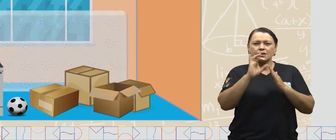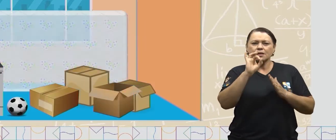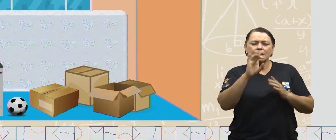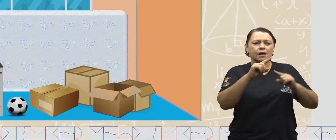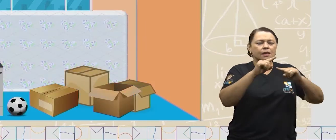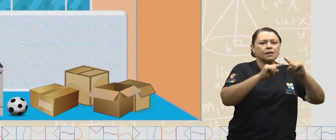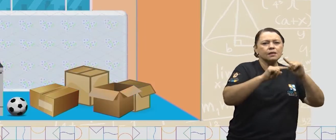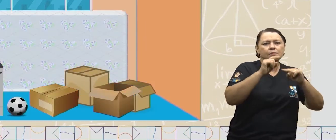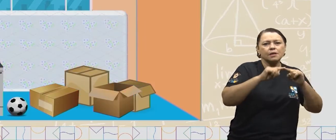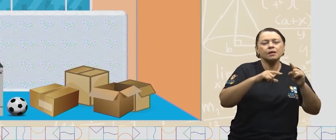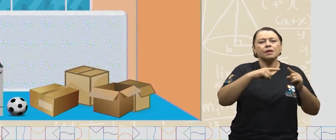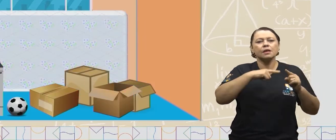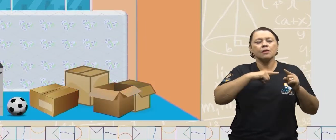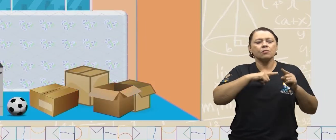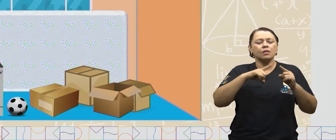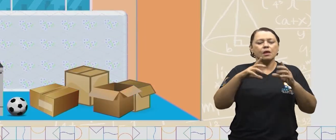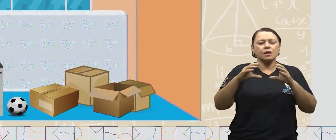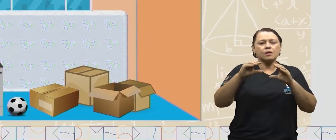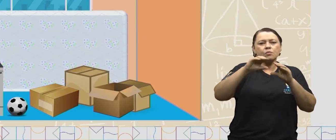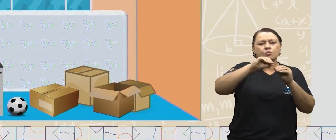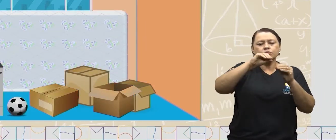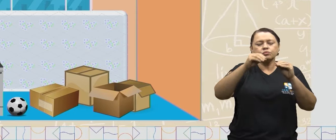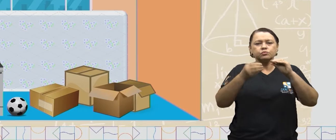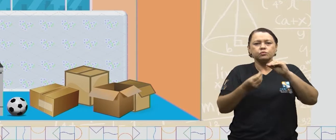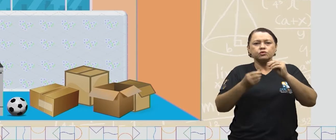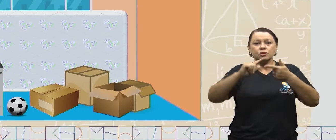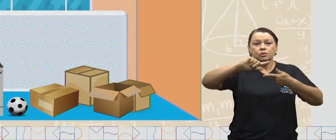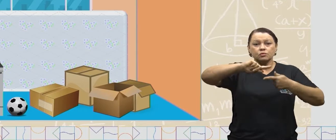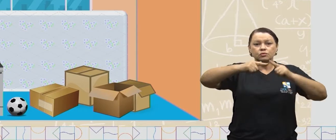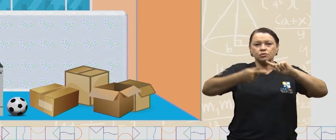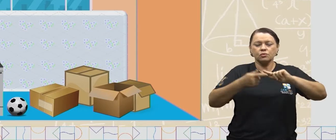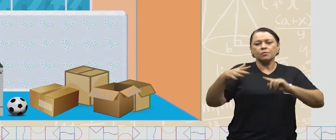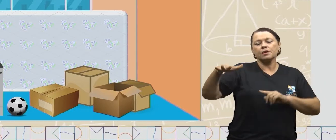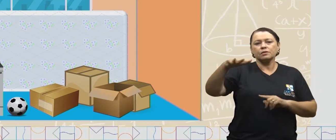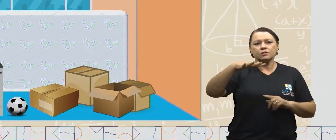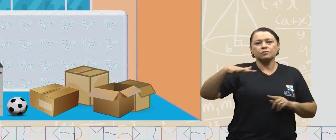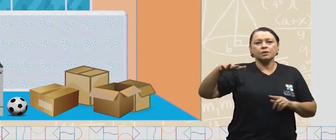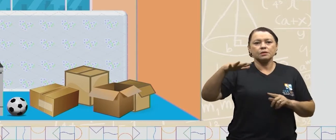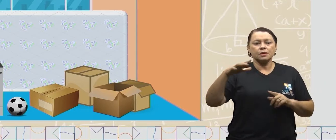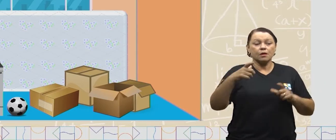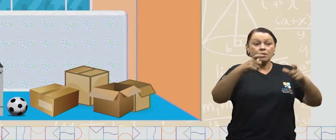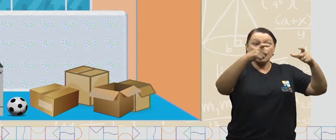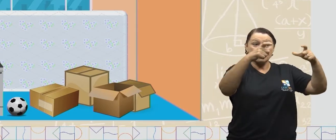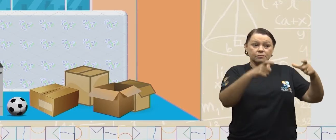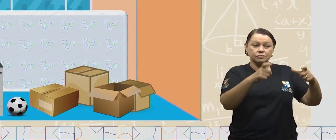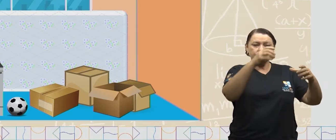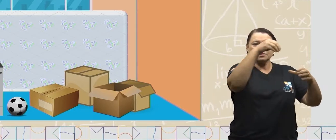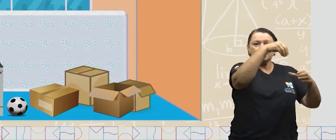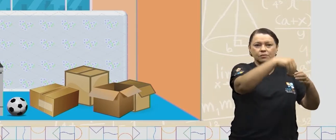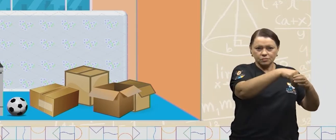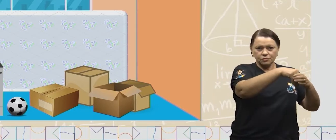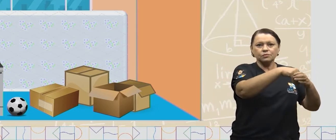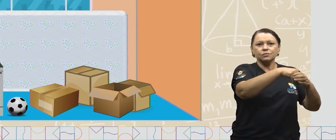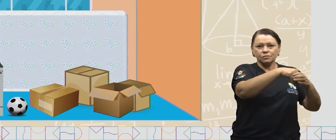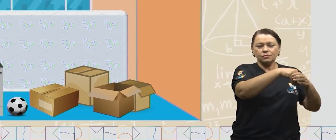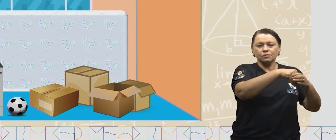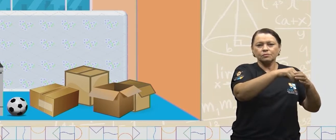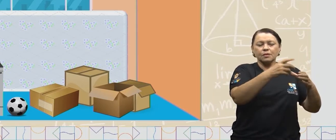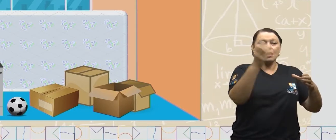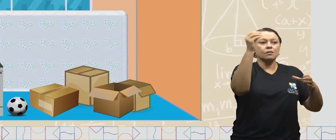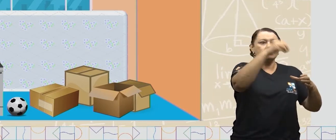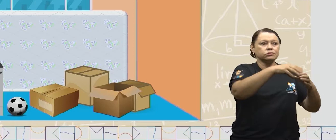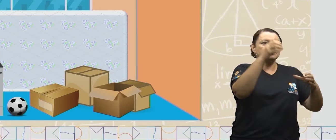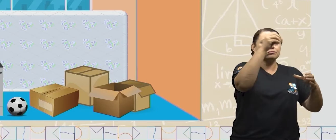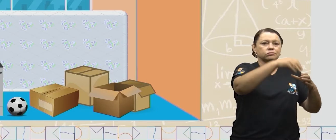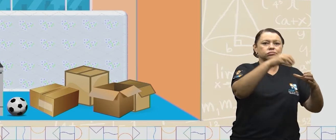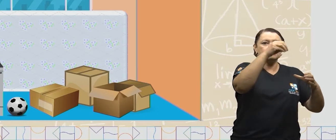dos objetos tem uma forma geométrica espacial e ocupa um espaço até que não caiba